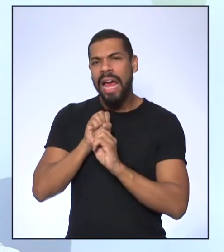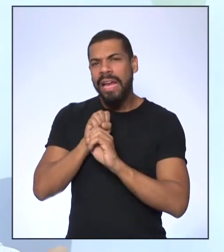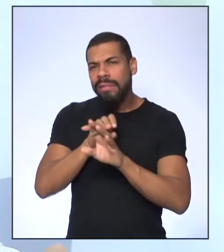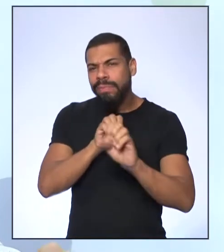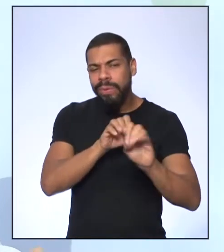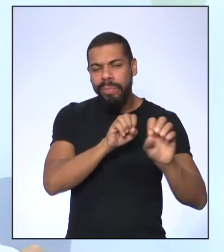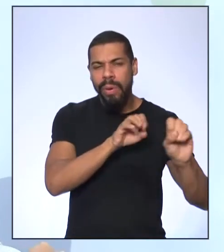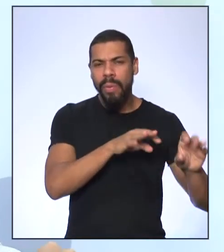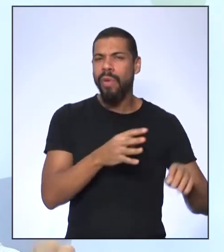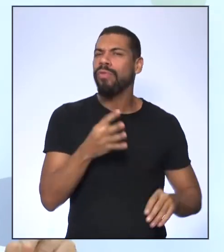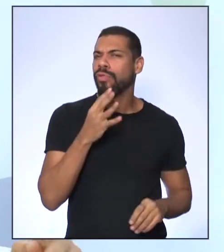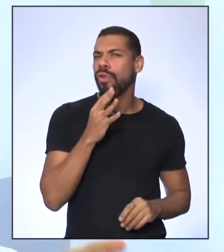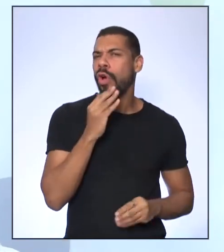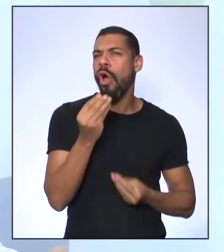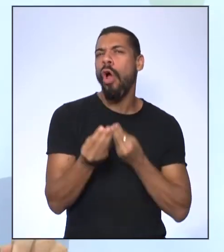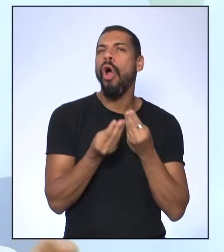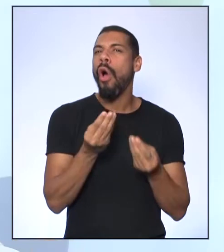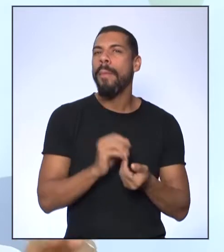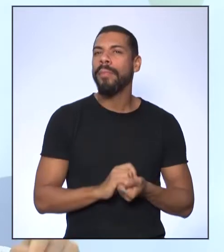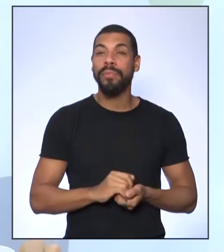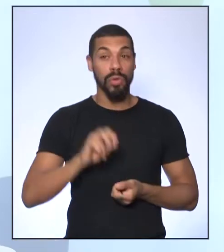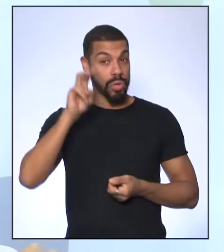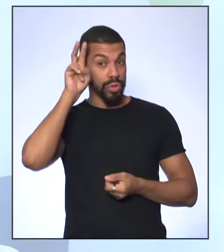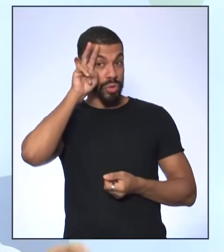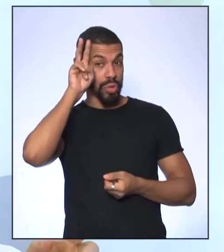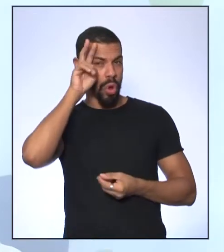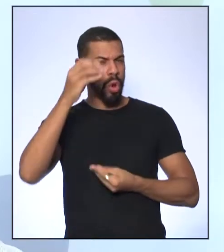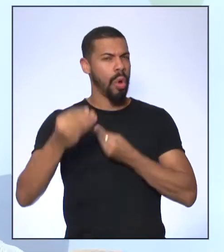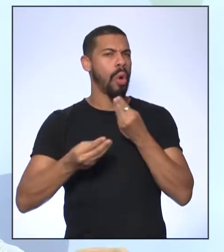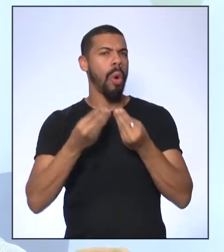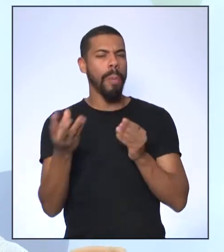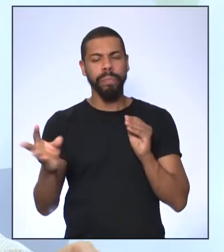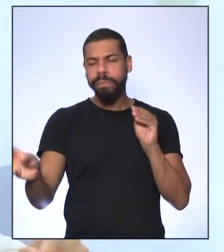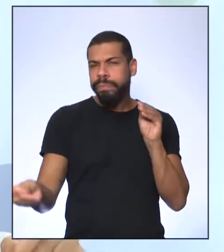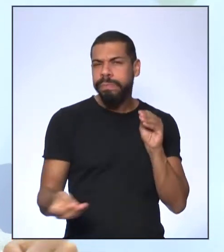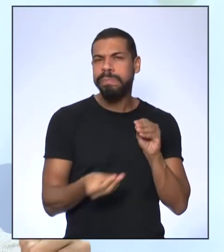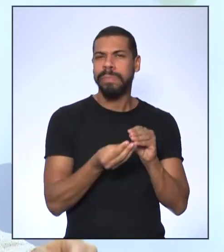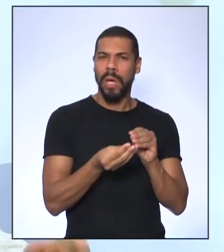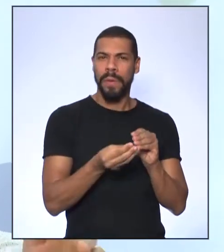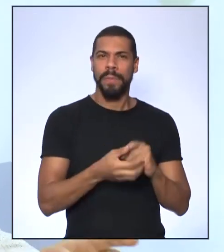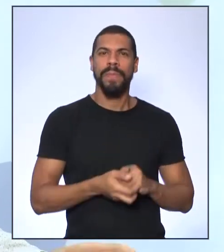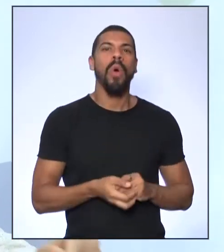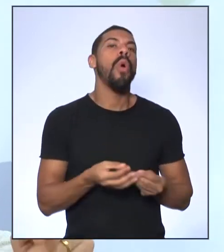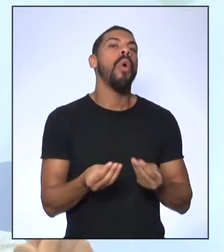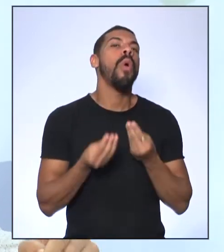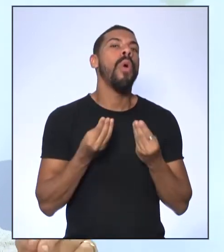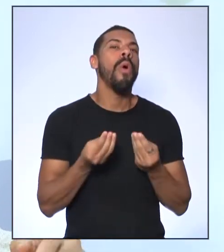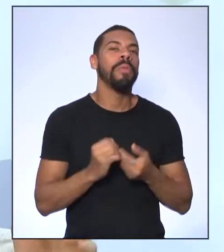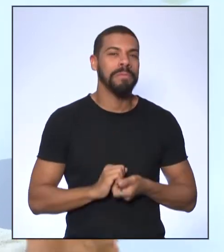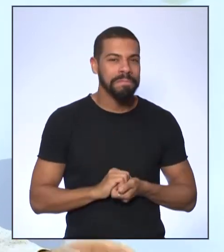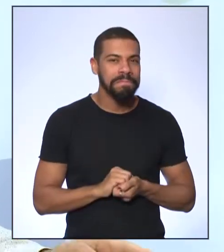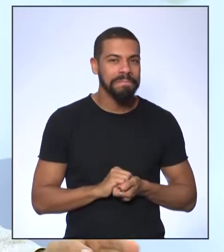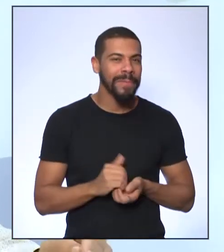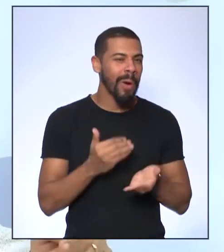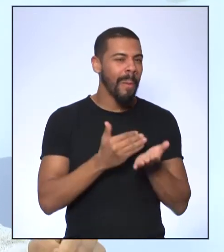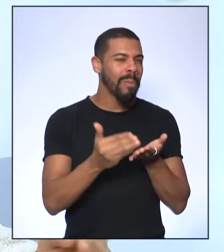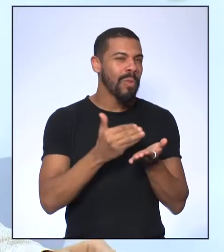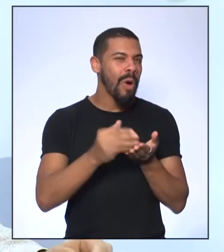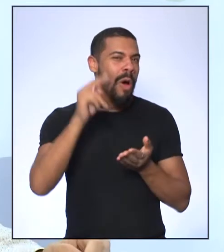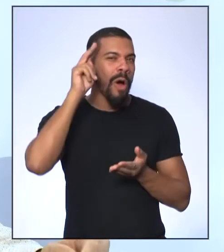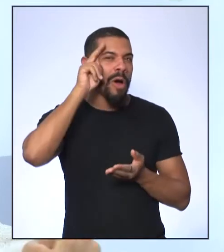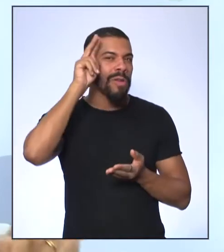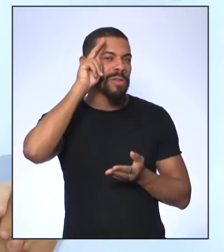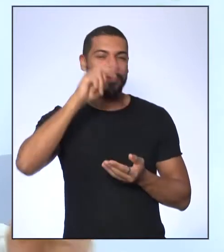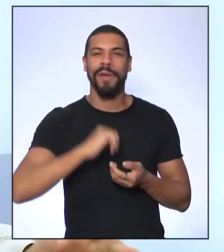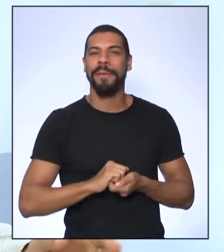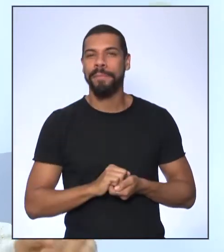o Bob, vamos pensar em uma história que o Bob poderia ser inserido. Como é que seria essa história? Como é que ela iniciaria, né, essa